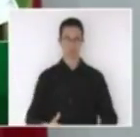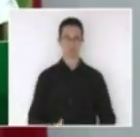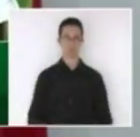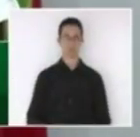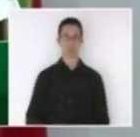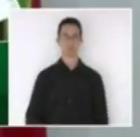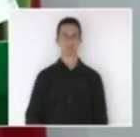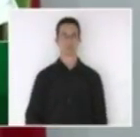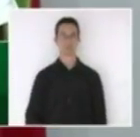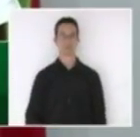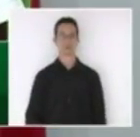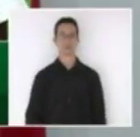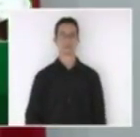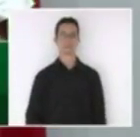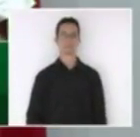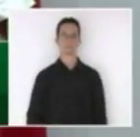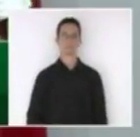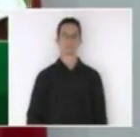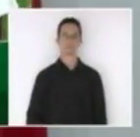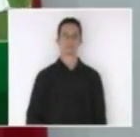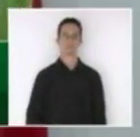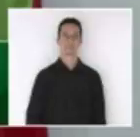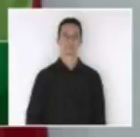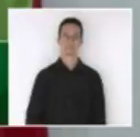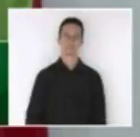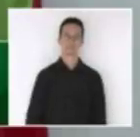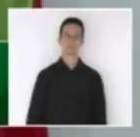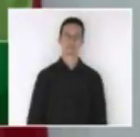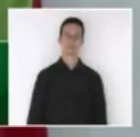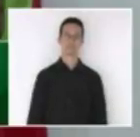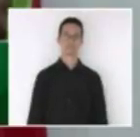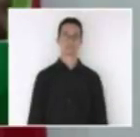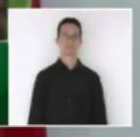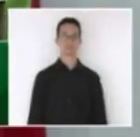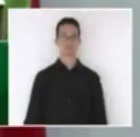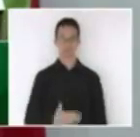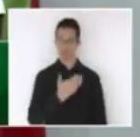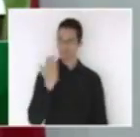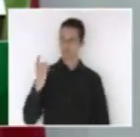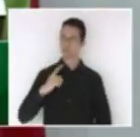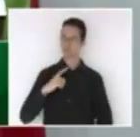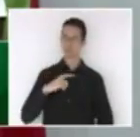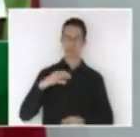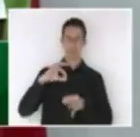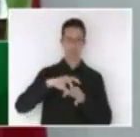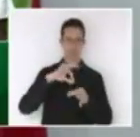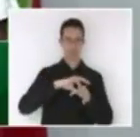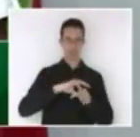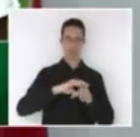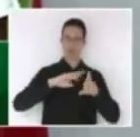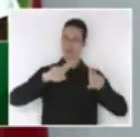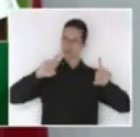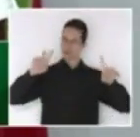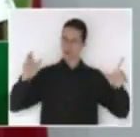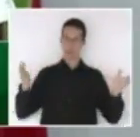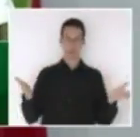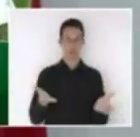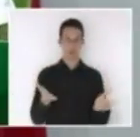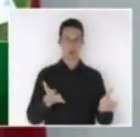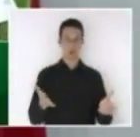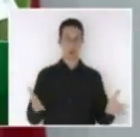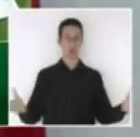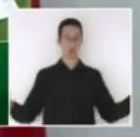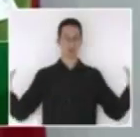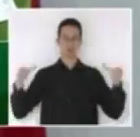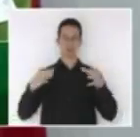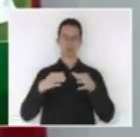indistintamente de suas entidades a qual eles fazem parte, mas hoje entendemos estarmos todos